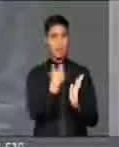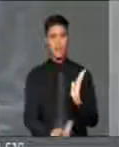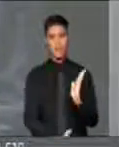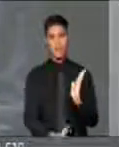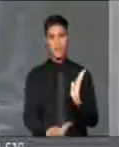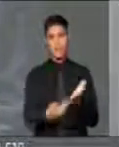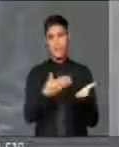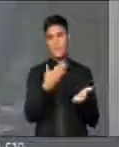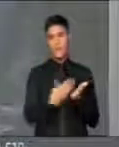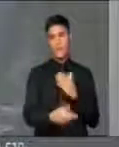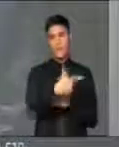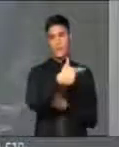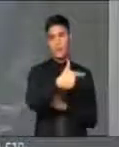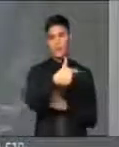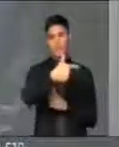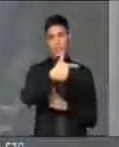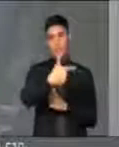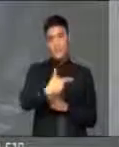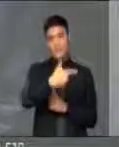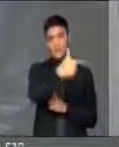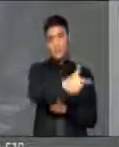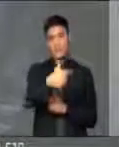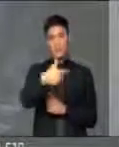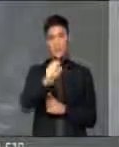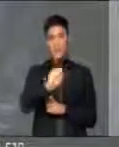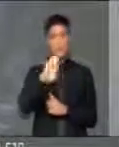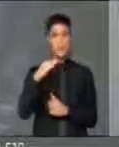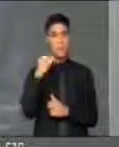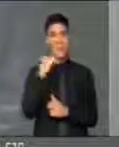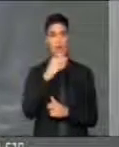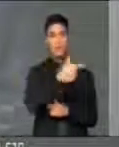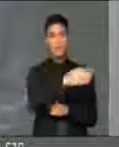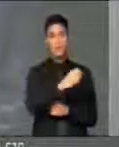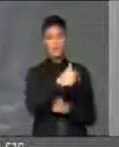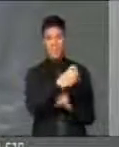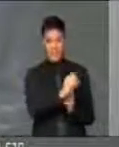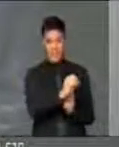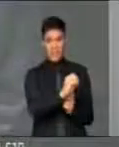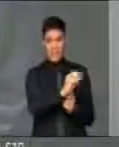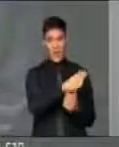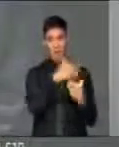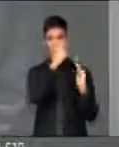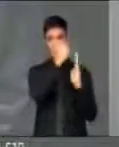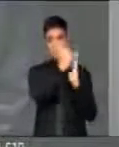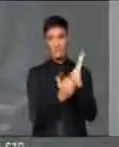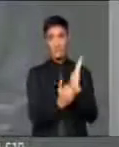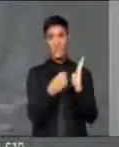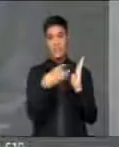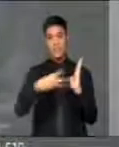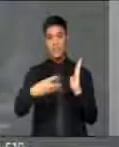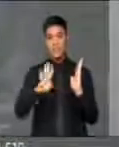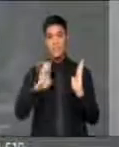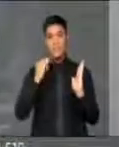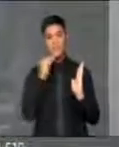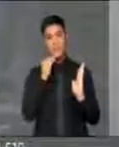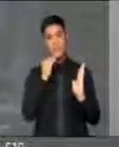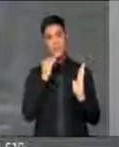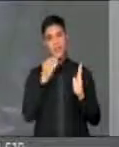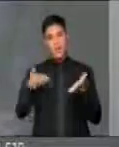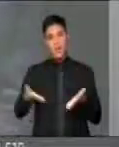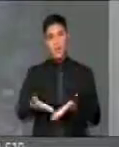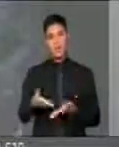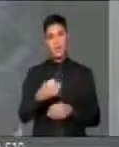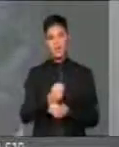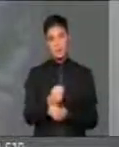de 228 bilhões de dólares em 2010 para apenas 33 bilhões em 2016.